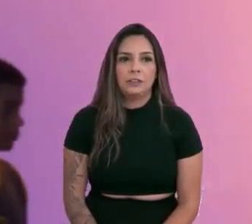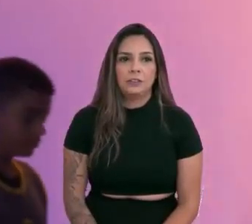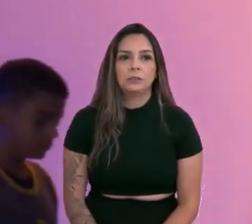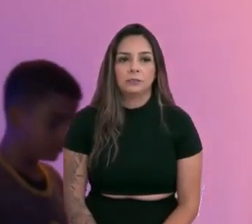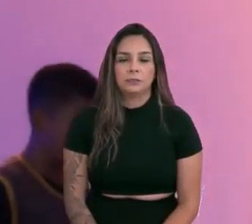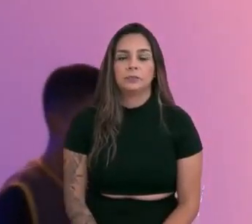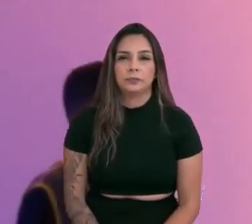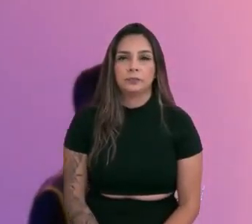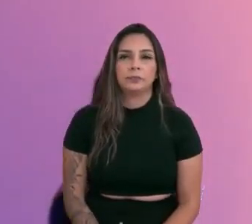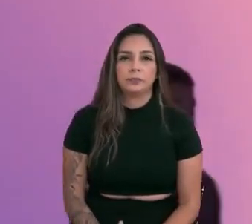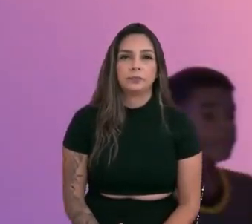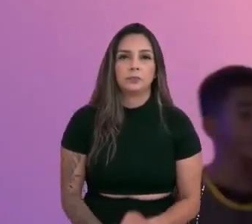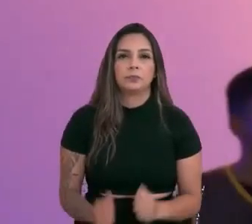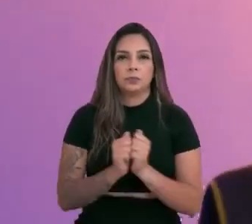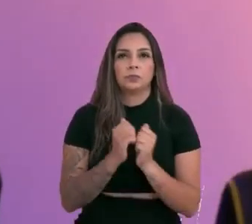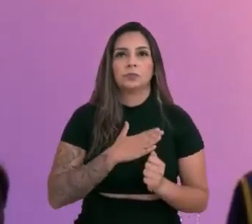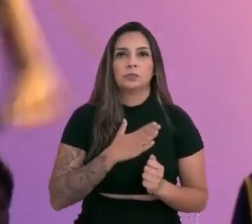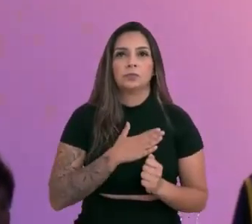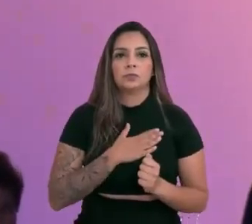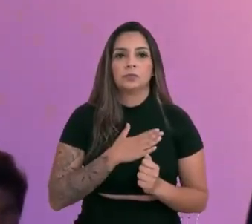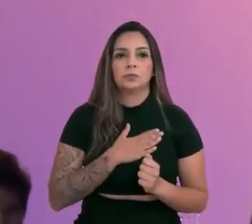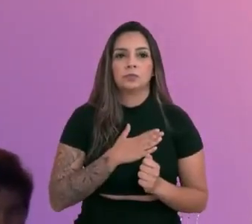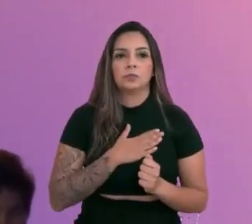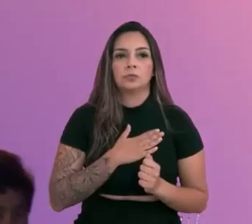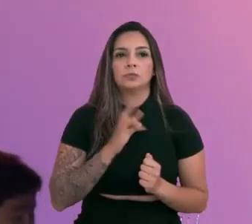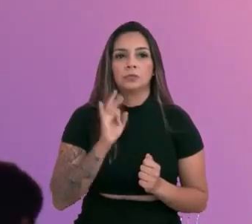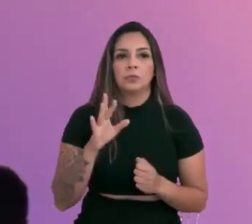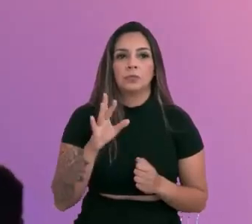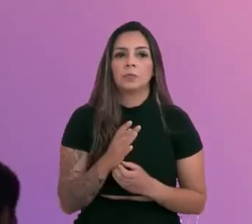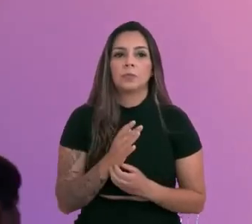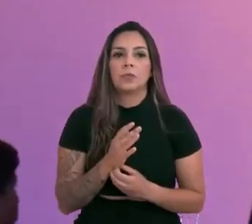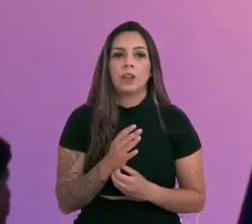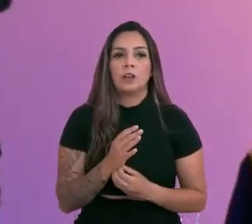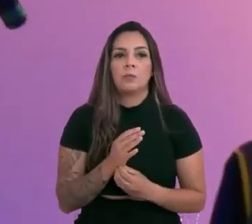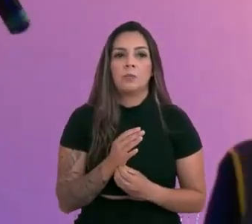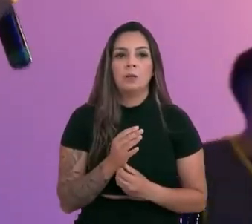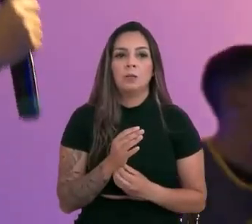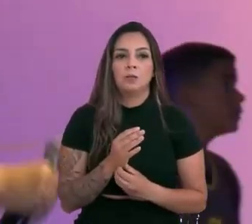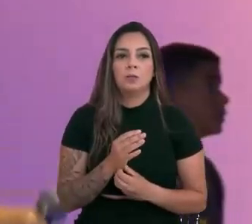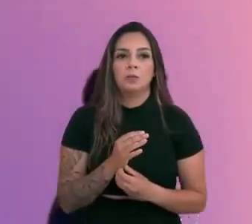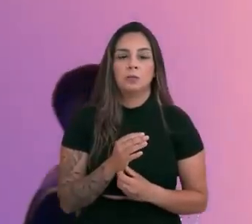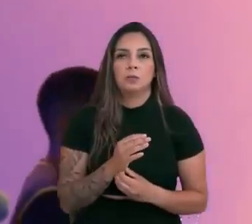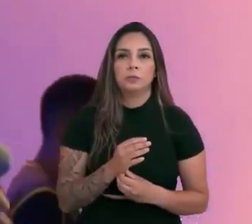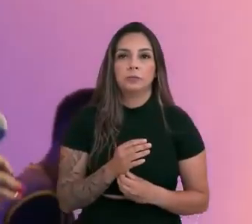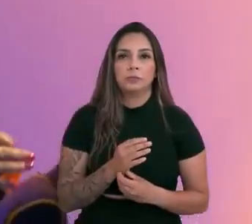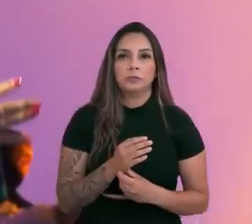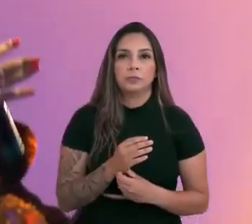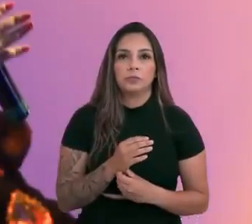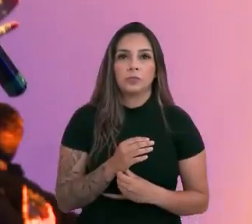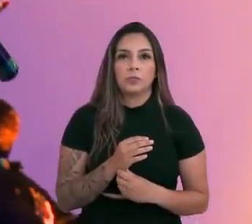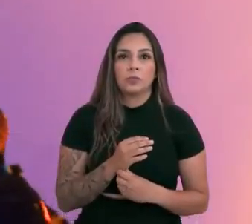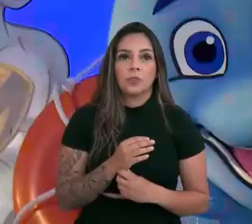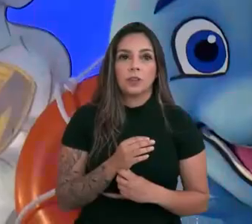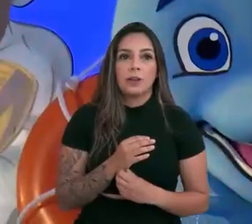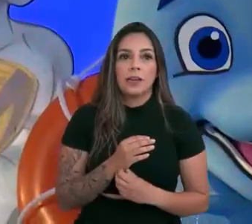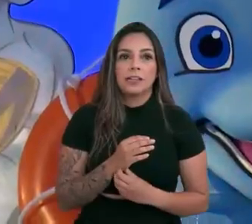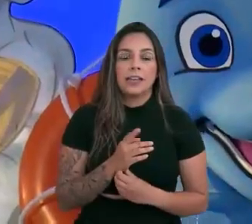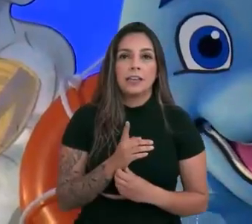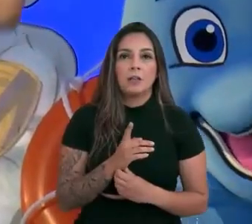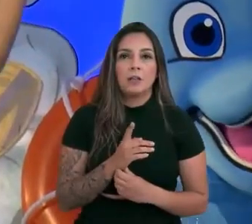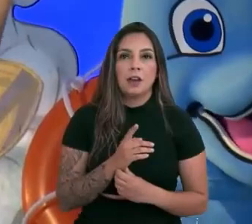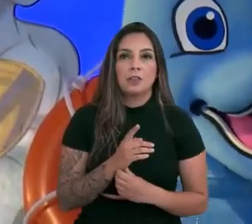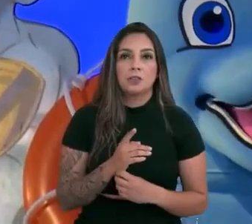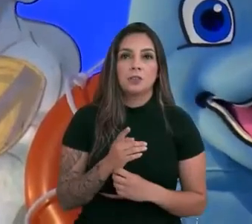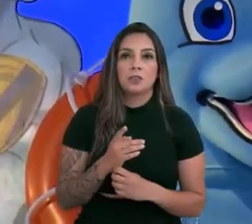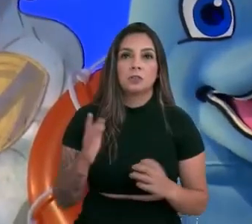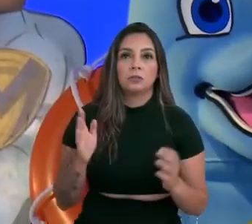junto comigo, só eles, hein? Eu vou escolher o lado mais animado. Ó, todo mundo sabe, vamos bater palma.